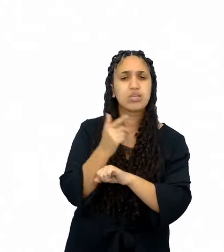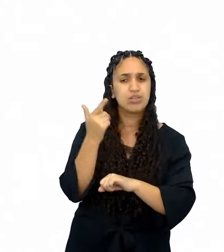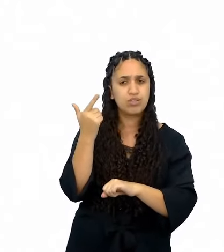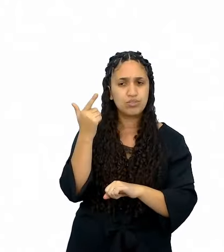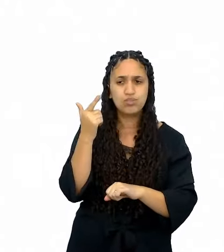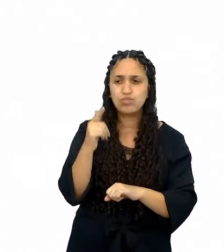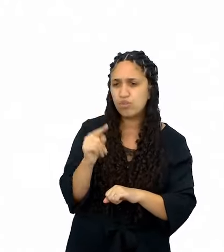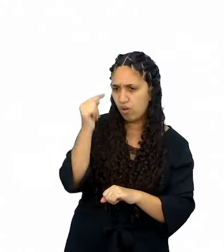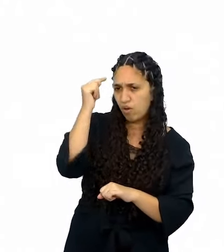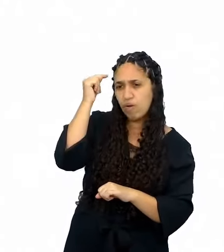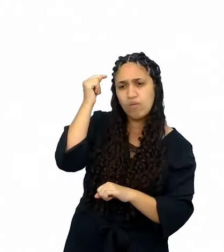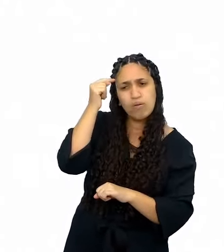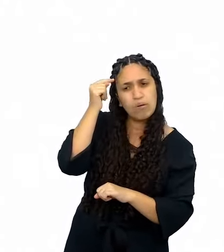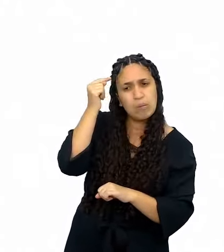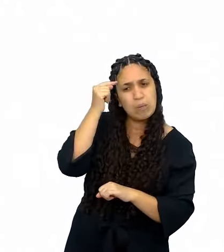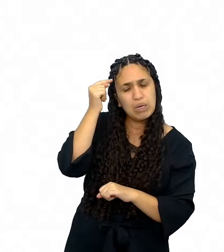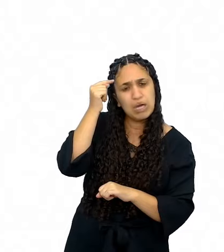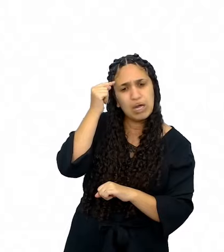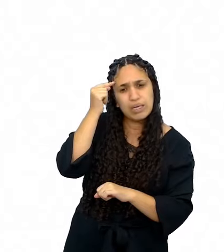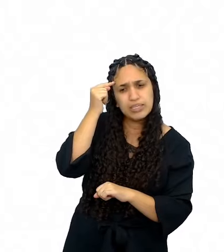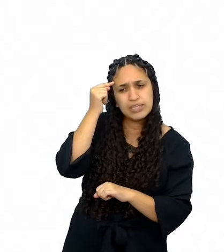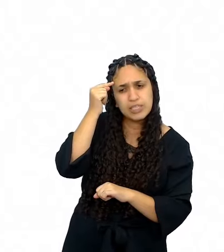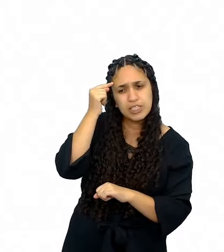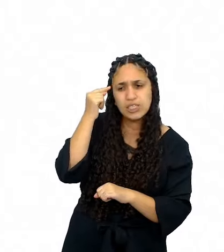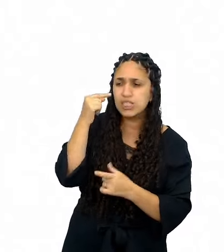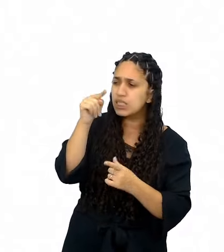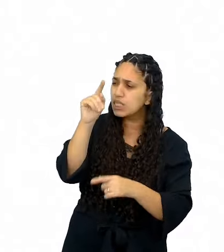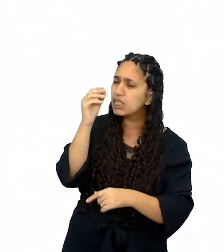responder, antecipar.